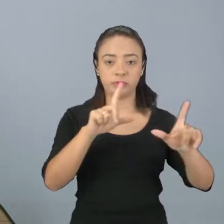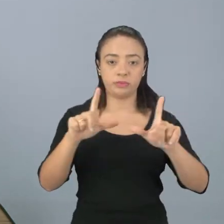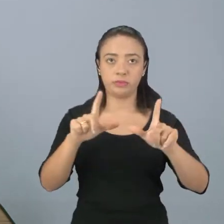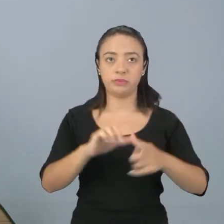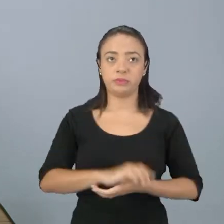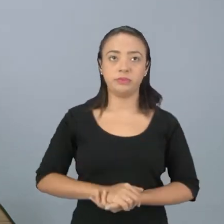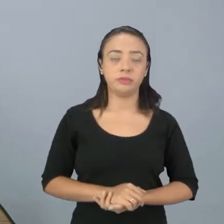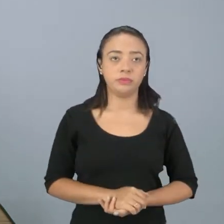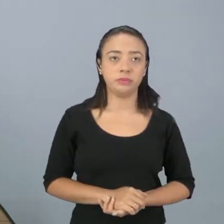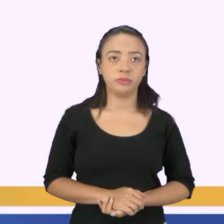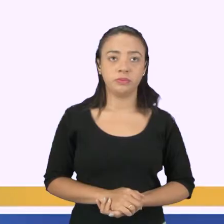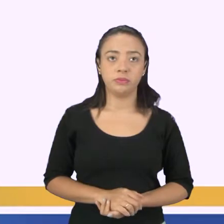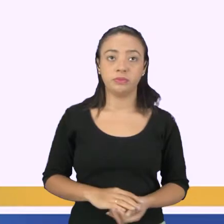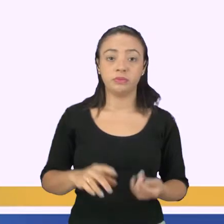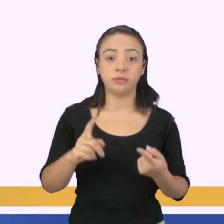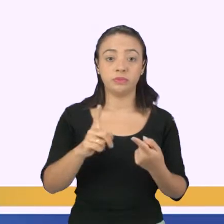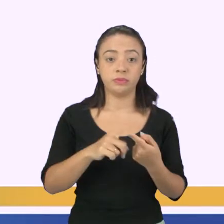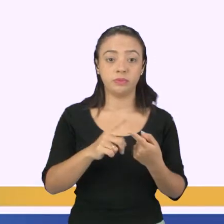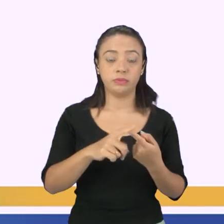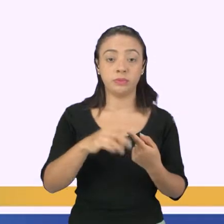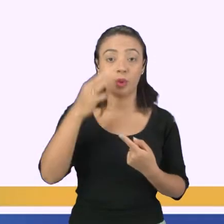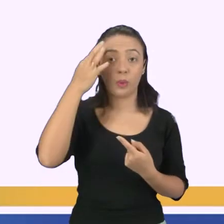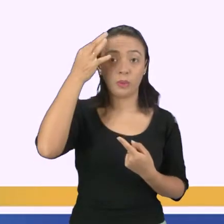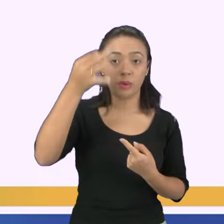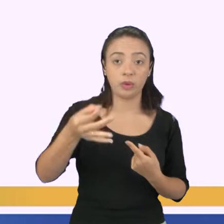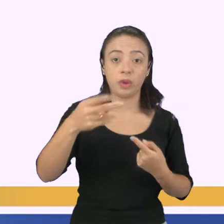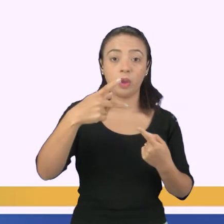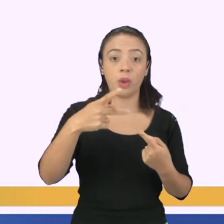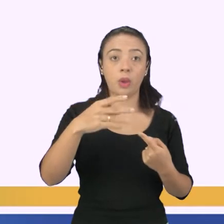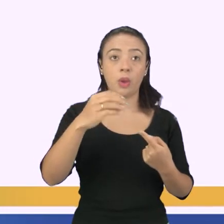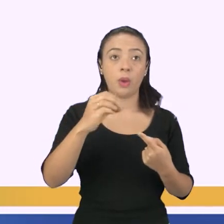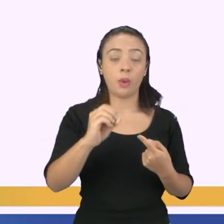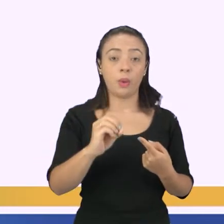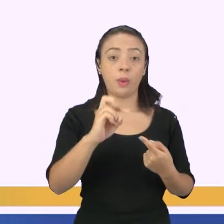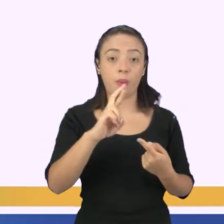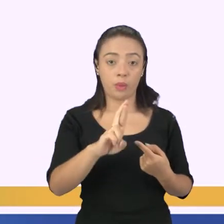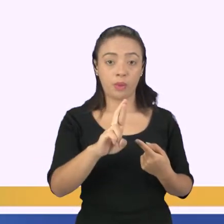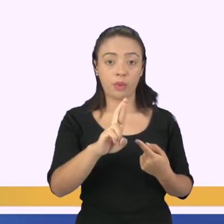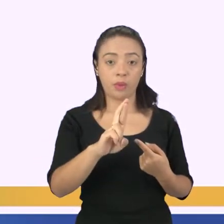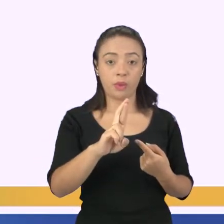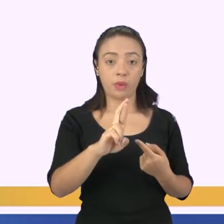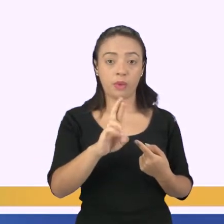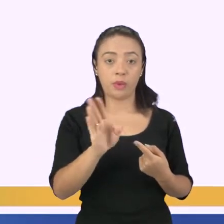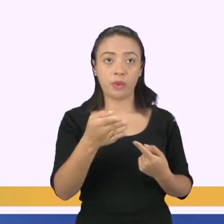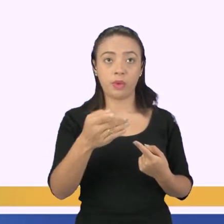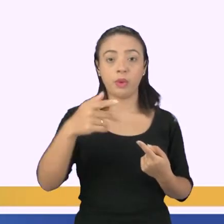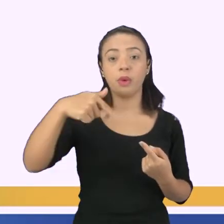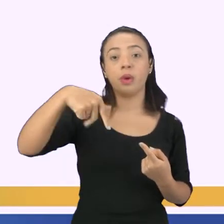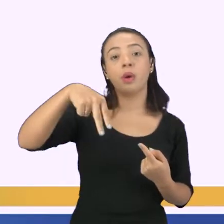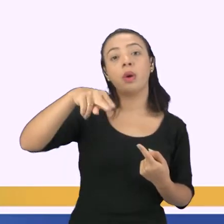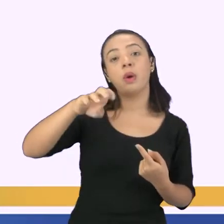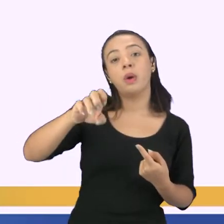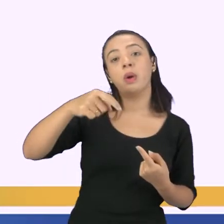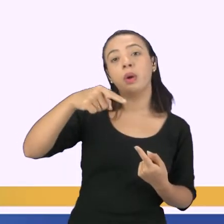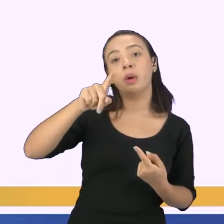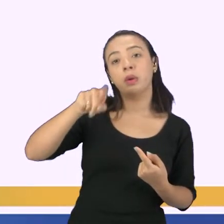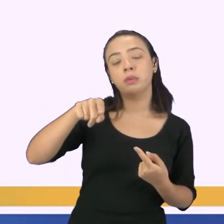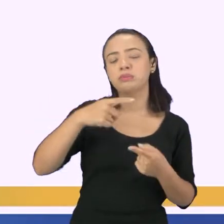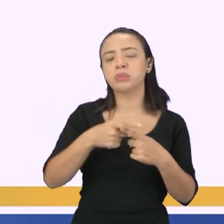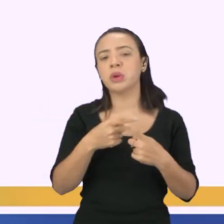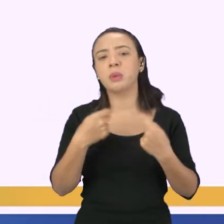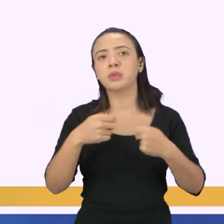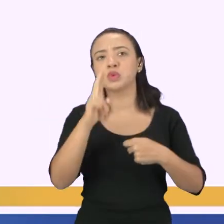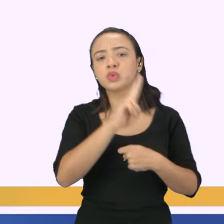tela. Vamos compreender o porquê de cada um e uns exemplos. Por que eu tenho que usar cada um